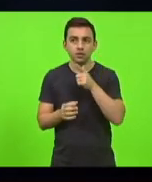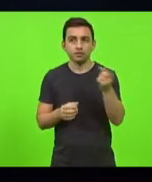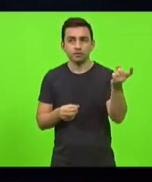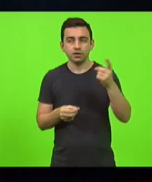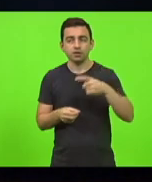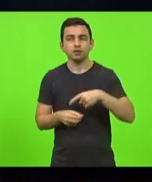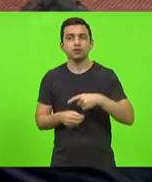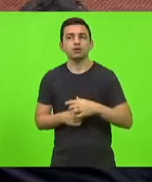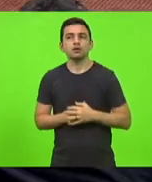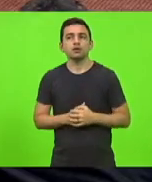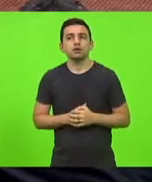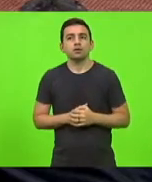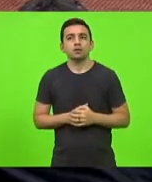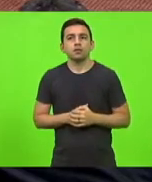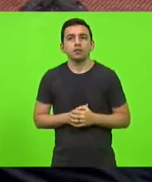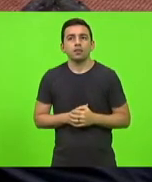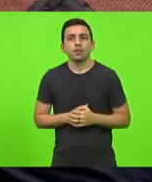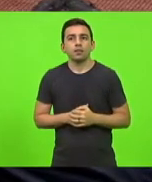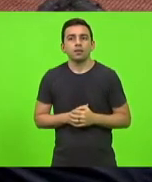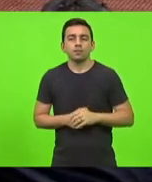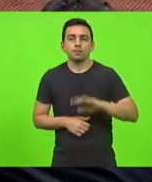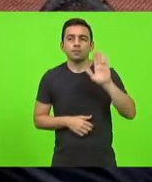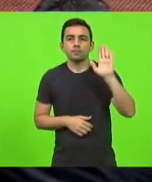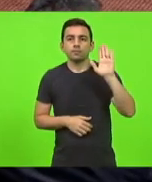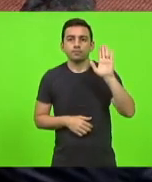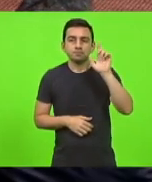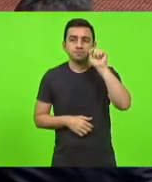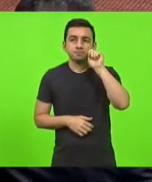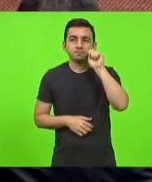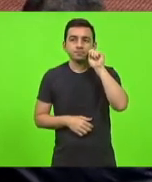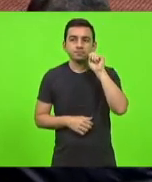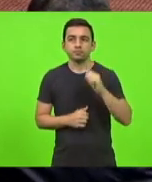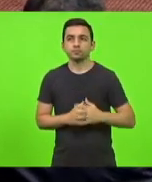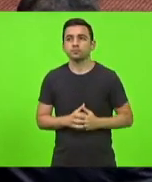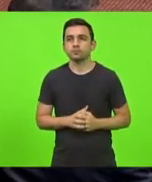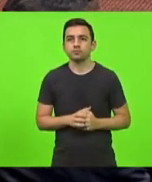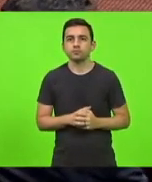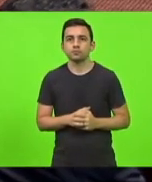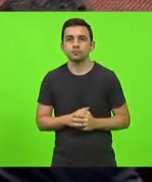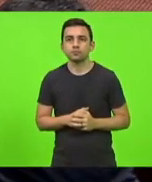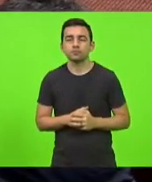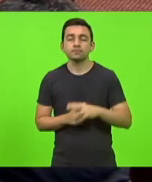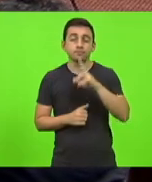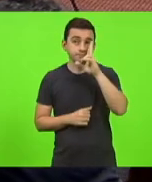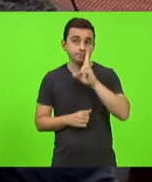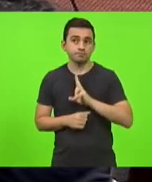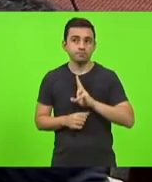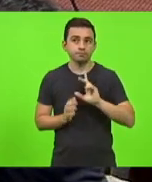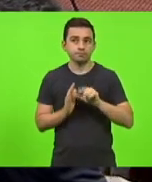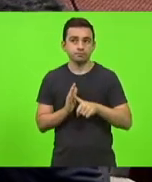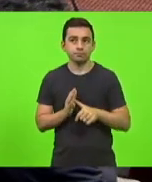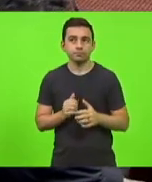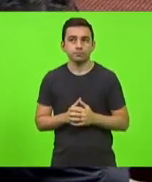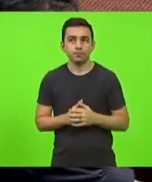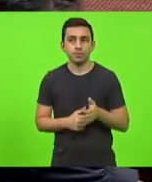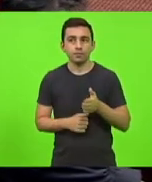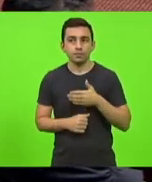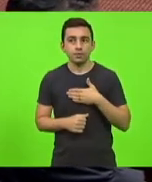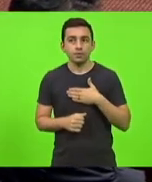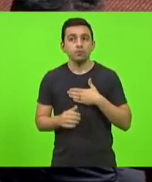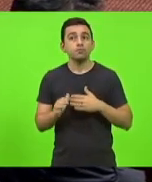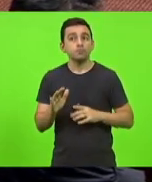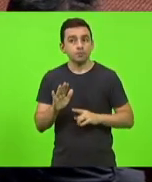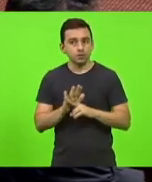Questão de ordem, senhor presidente. Questão de ordem, deputada Ana Campagnolo, na sequência, deputado Ivan Nats. Eu acredito que a minha primeira pergunta